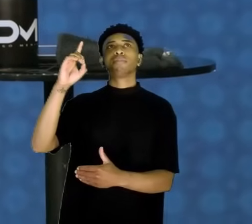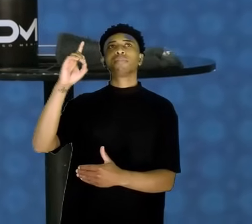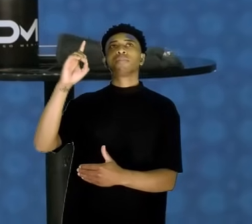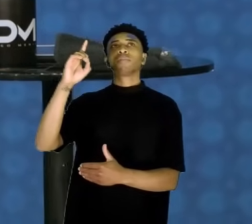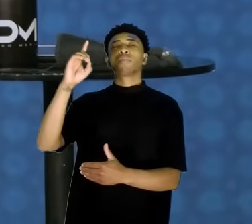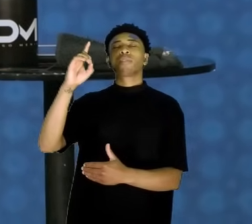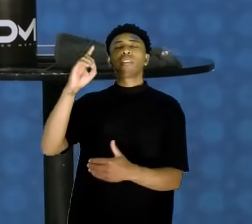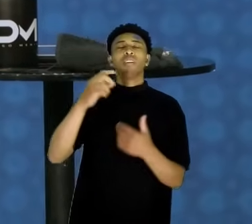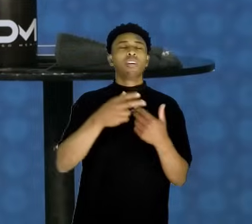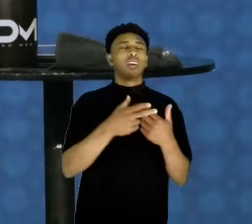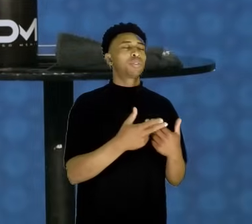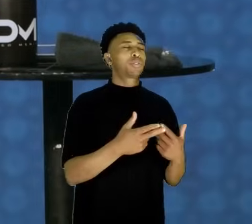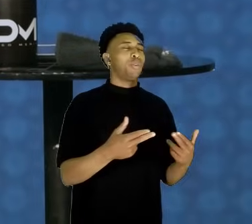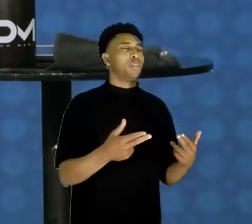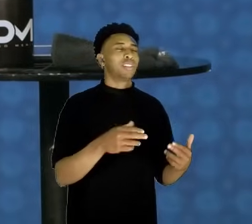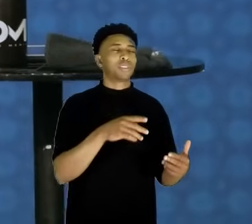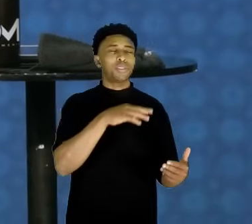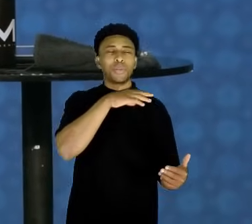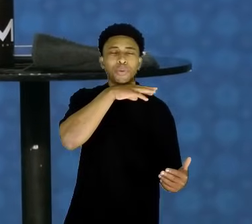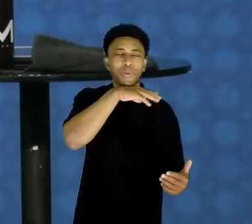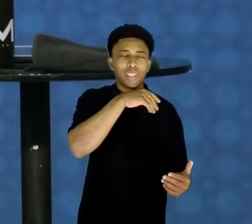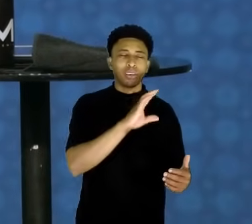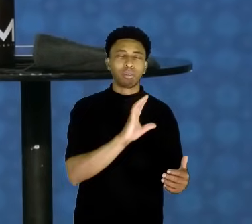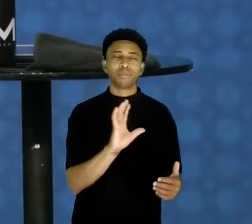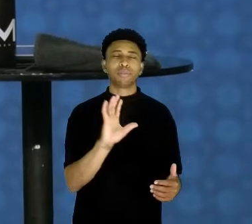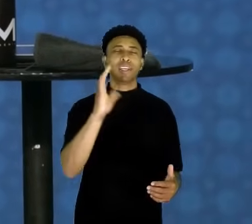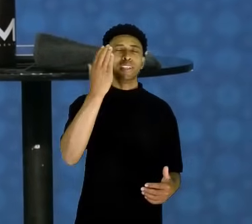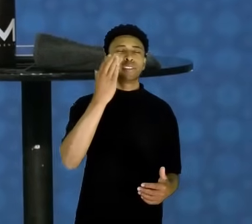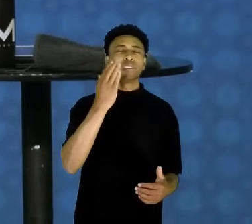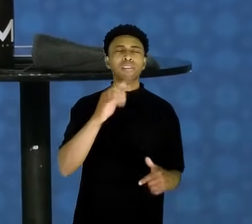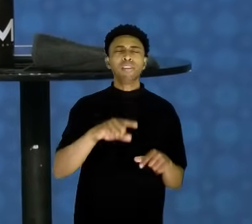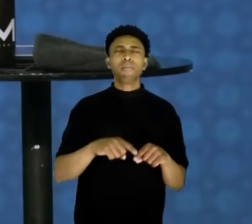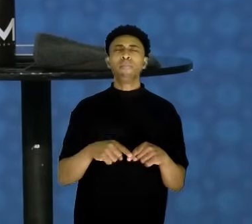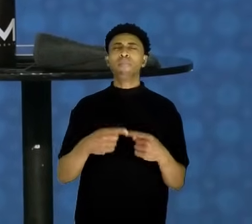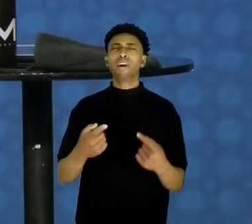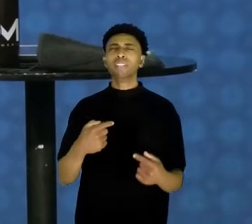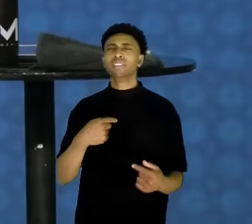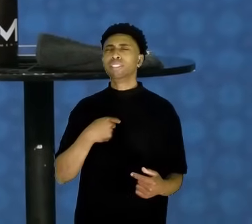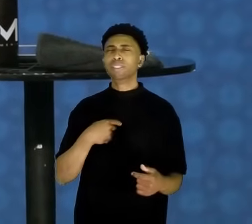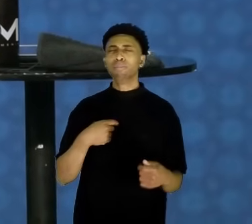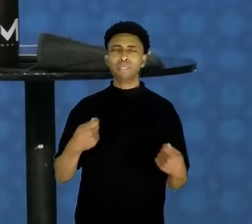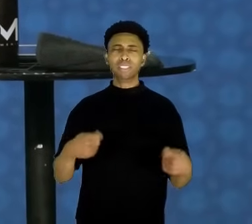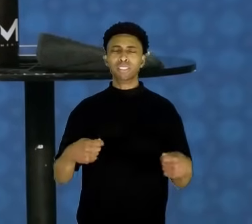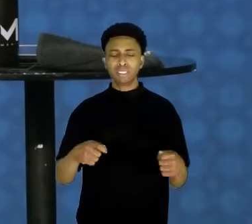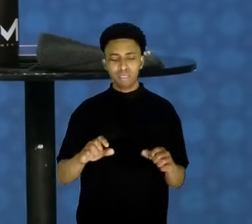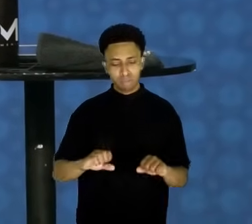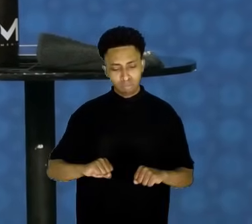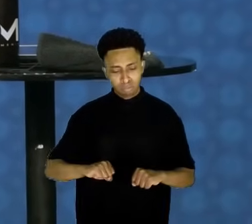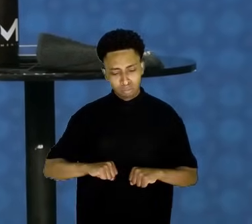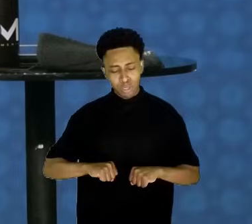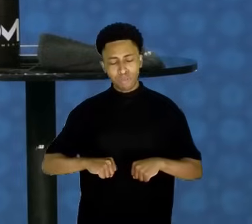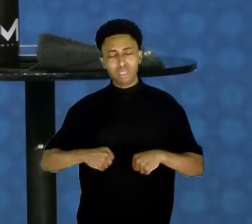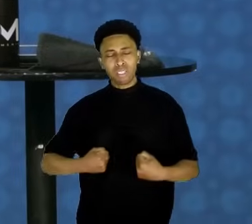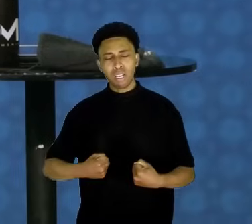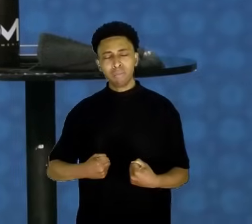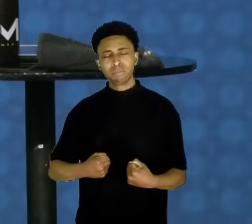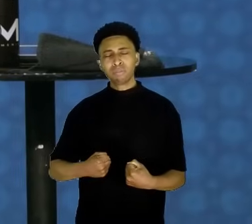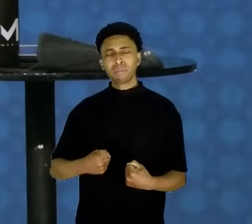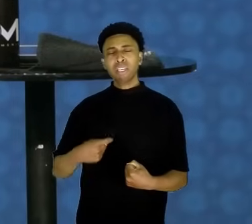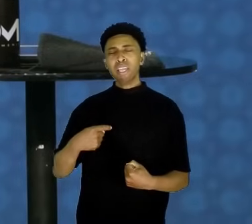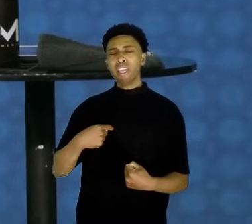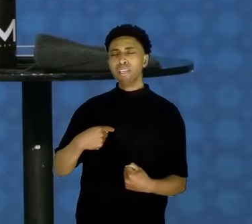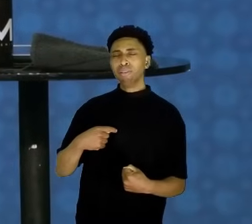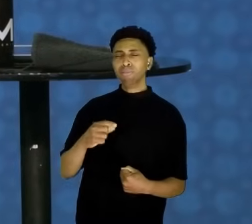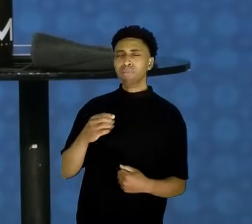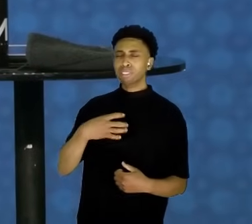é muito grande. Aquele que é muito grande tem dificuldade de se encaixar. O pequenininho cabe em qualquer lugar. O pior é que eu sou pequenininho, eu sei disso.